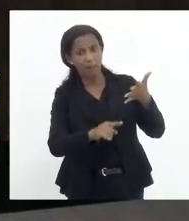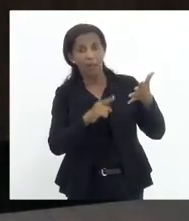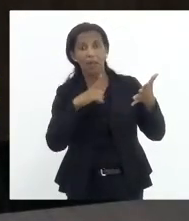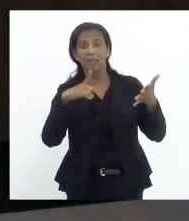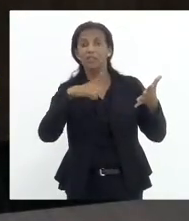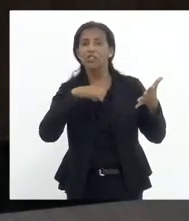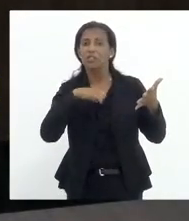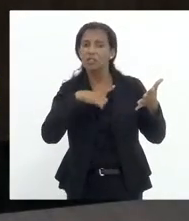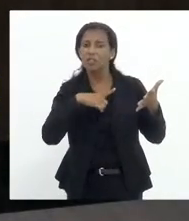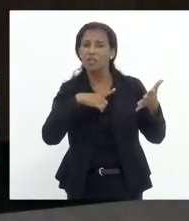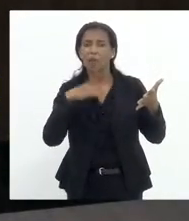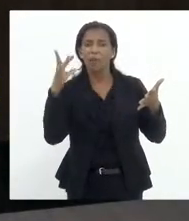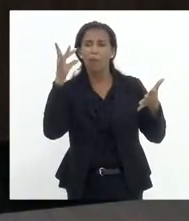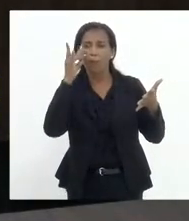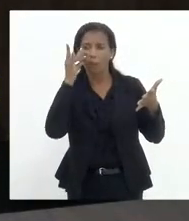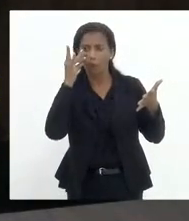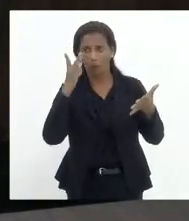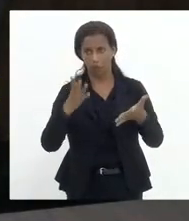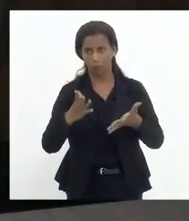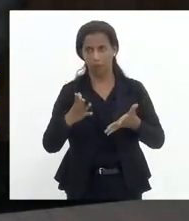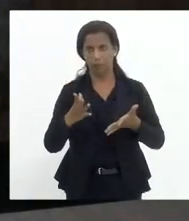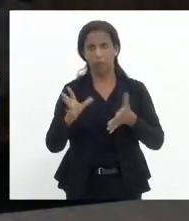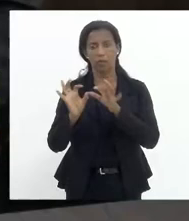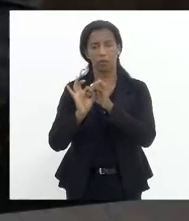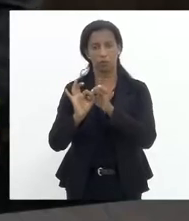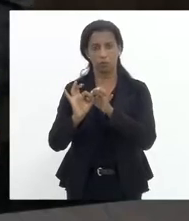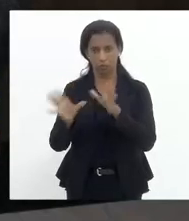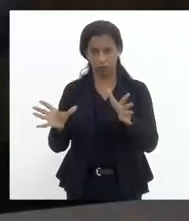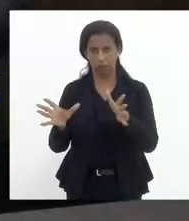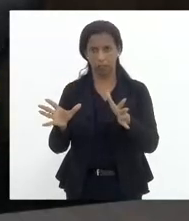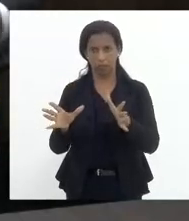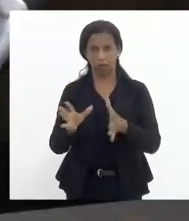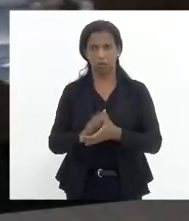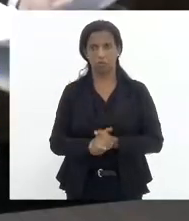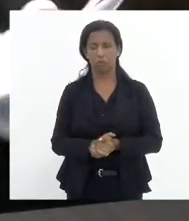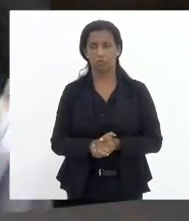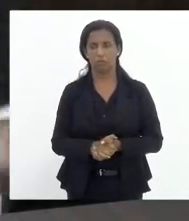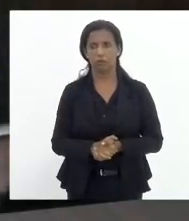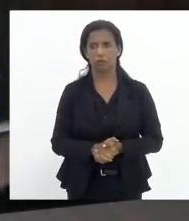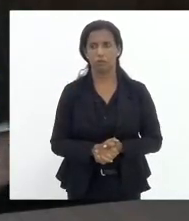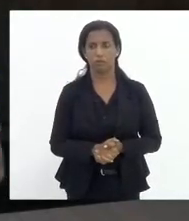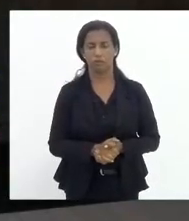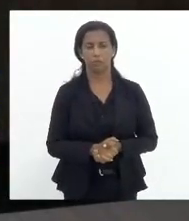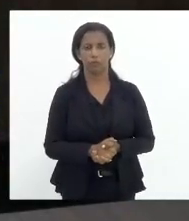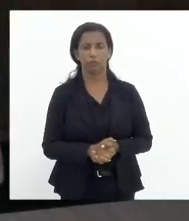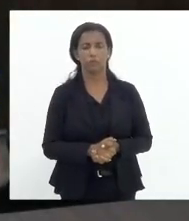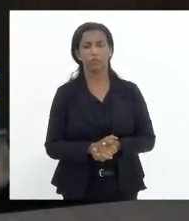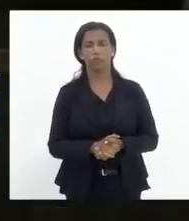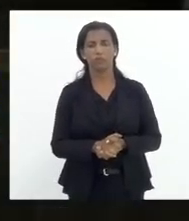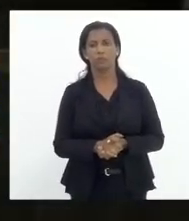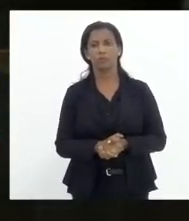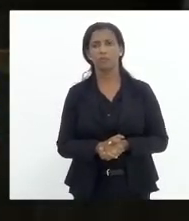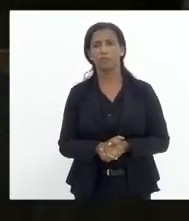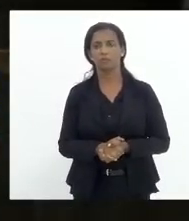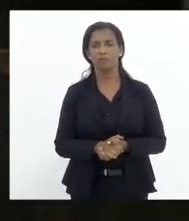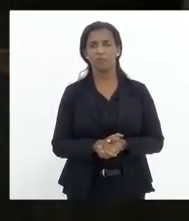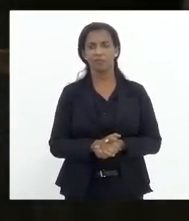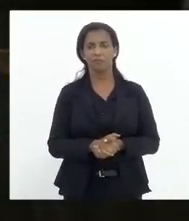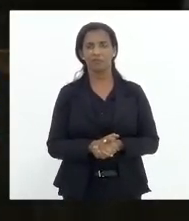tem um atestado que ela tem que usar para ajudar autorizada só pode fazer na direção